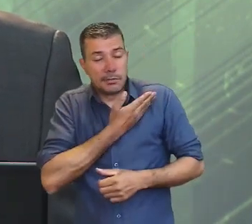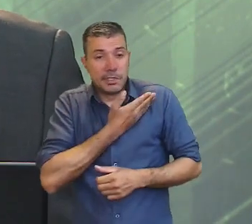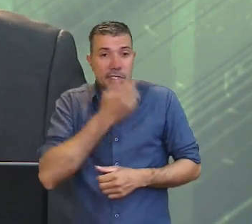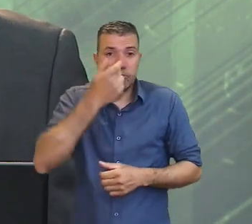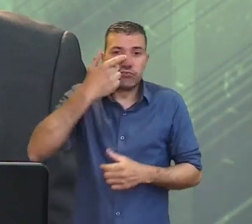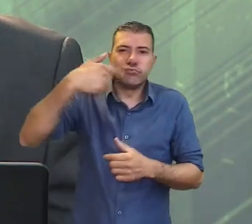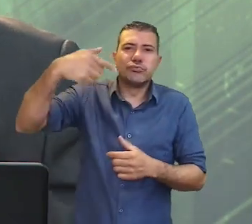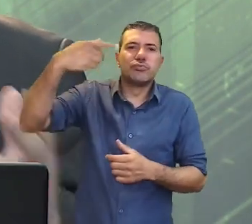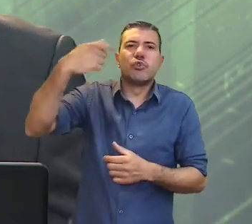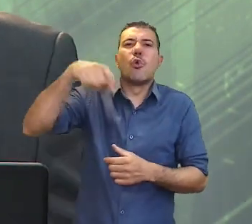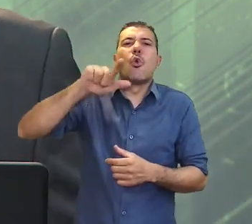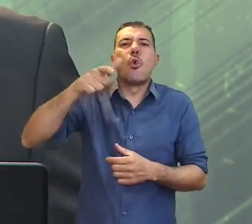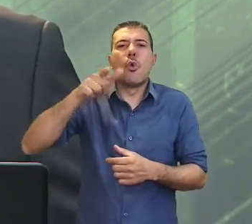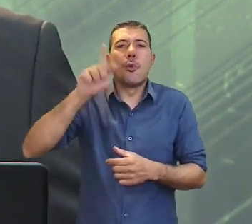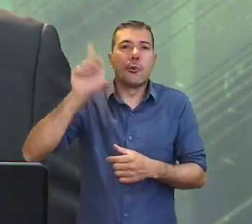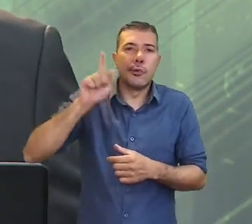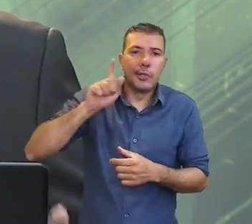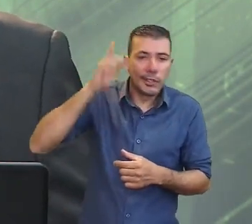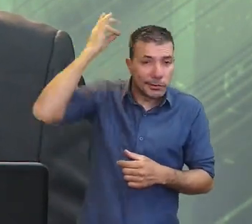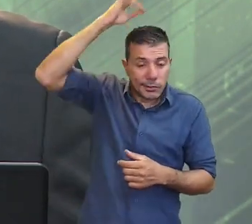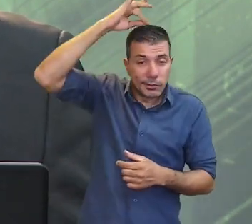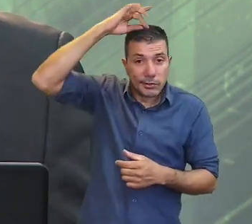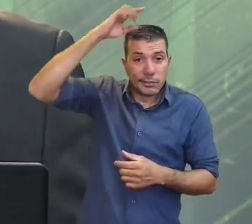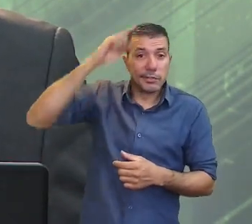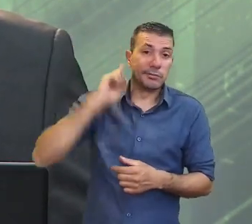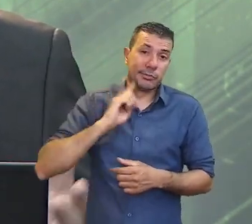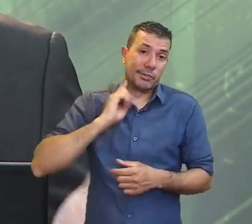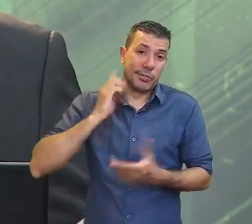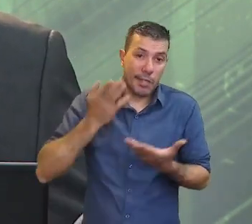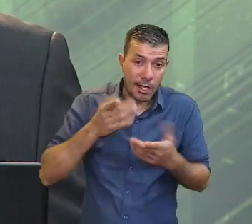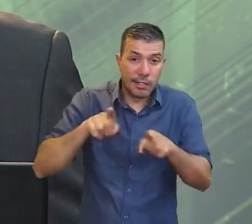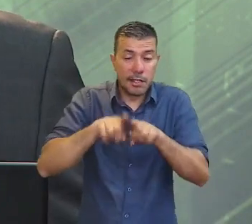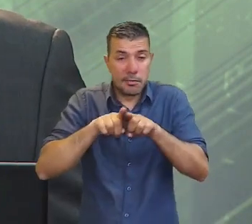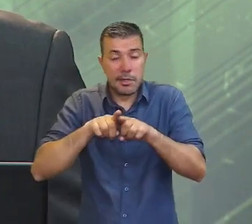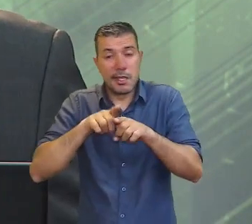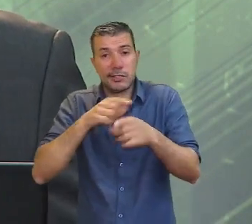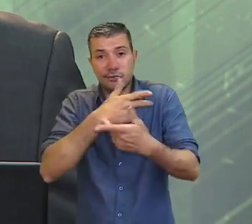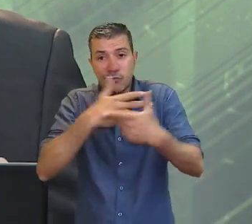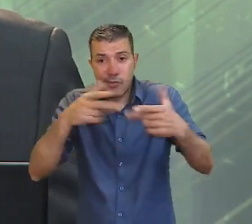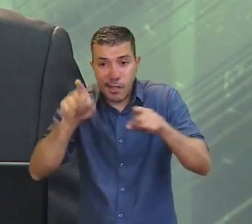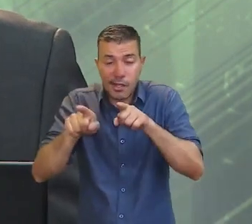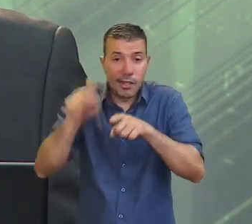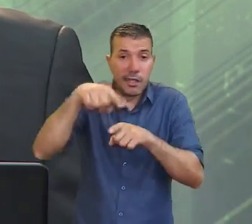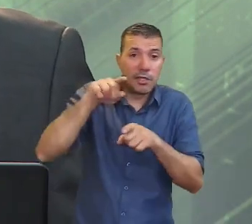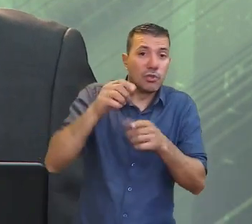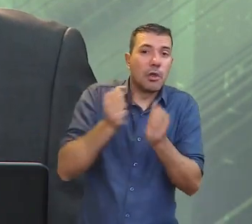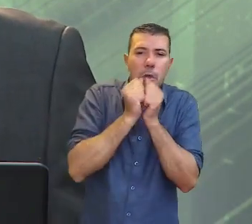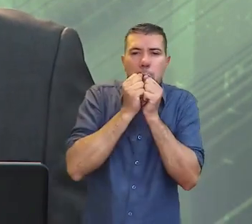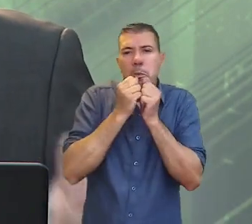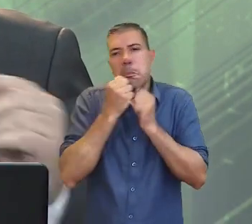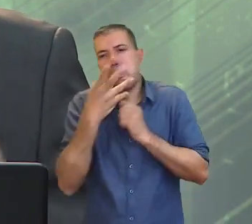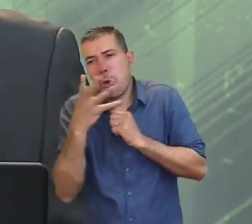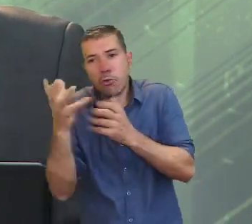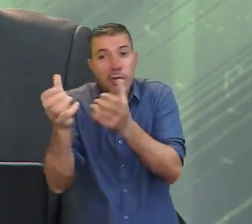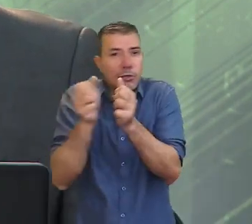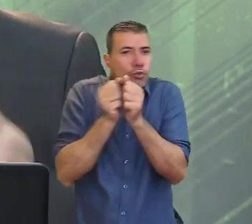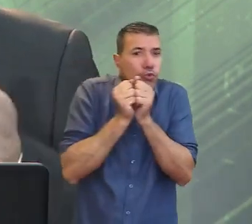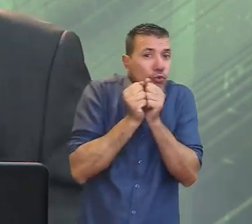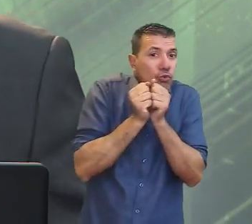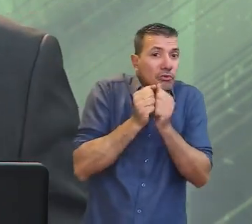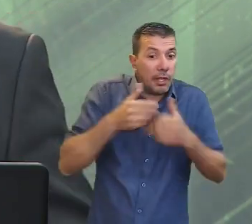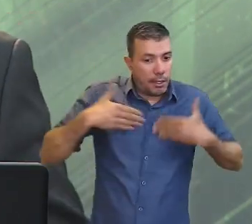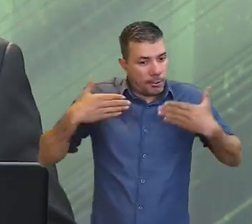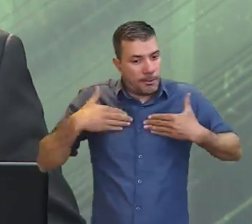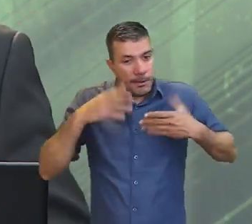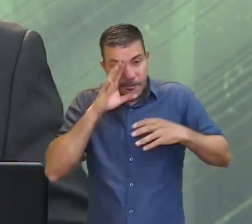outros estados, igual de Goiânia, Espírito Santo, Minas Gerais, que estão participando conosco aí. Que bom ter vocês aqui. Não desanime,